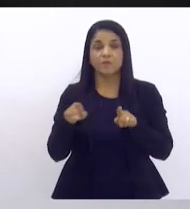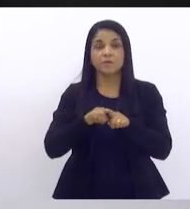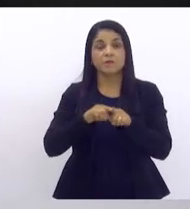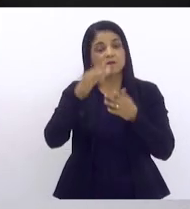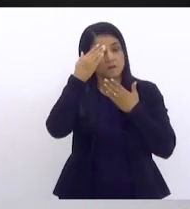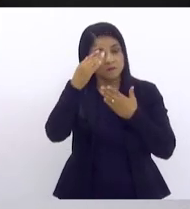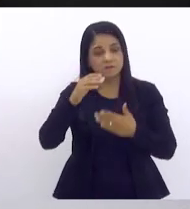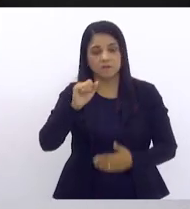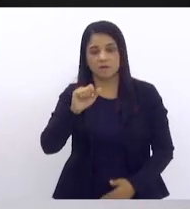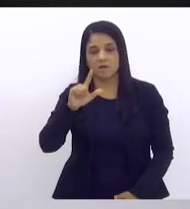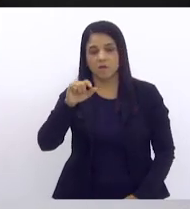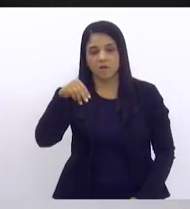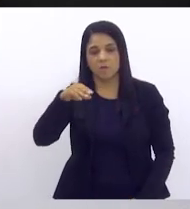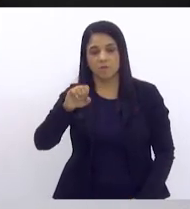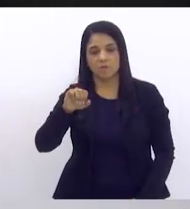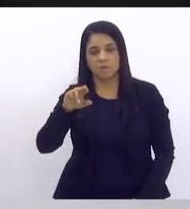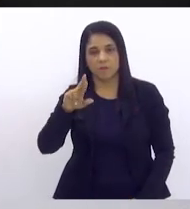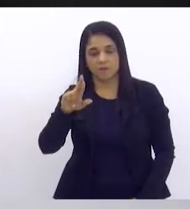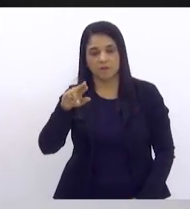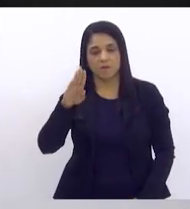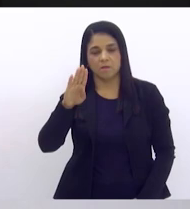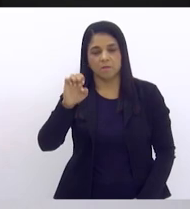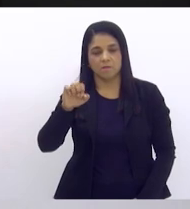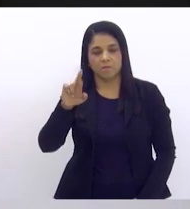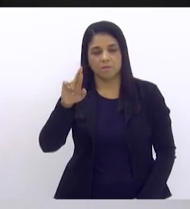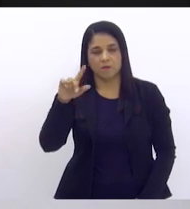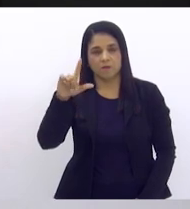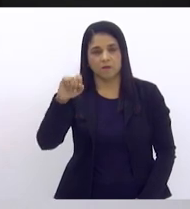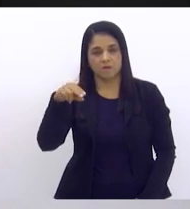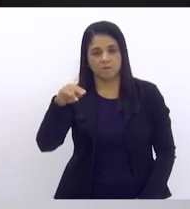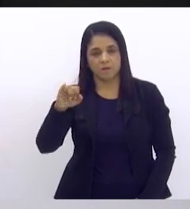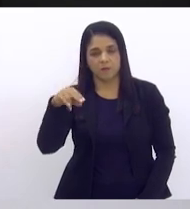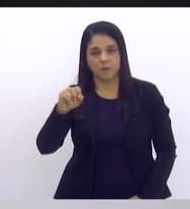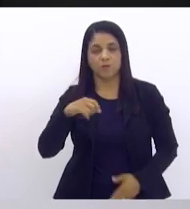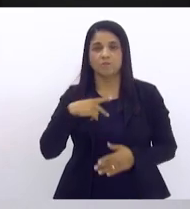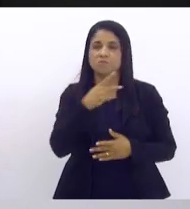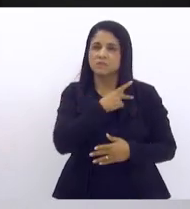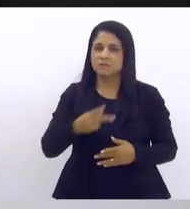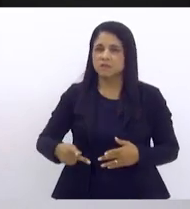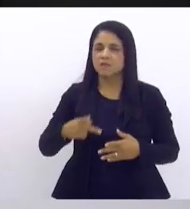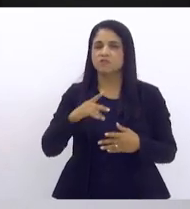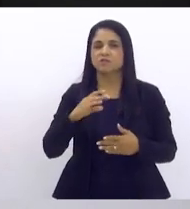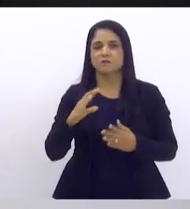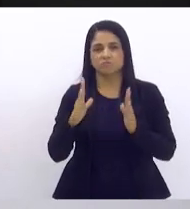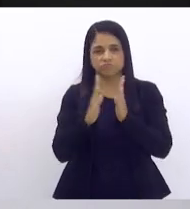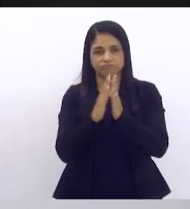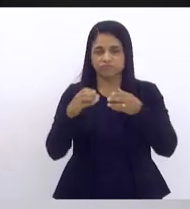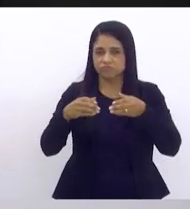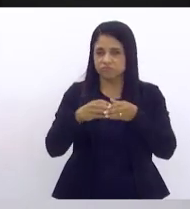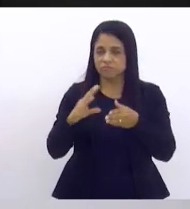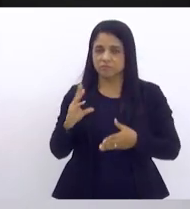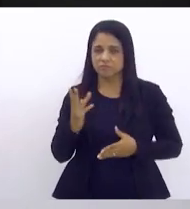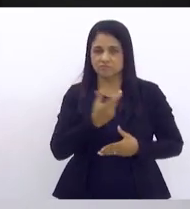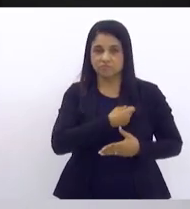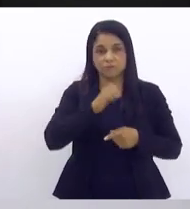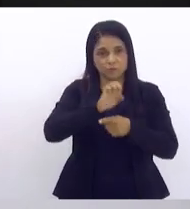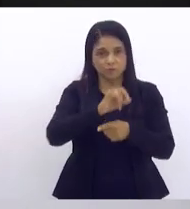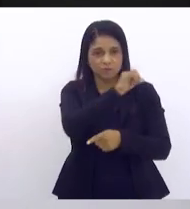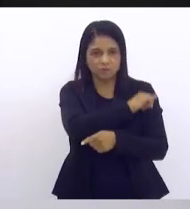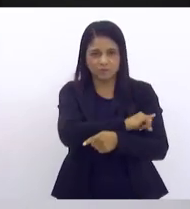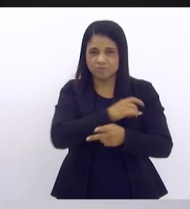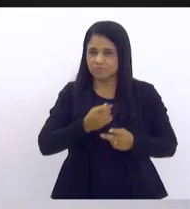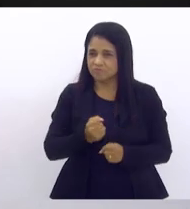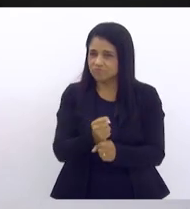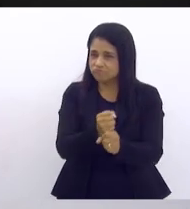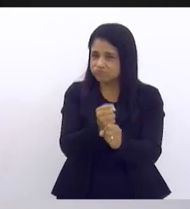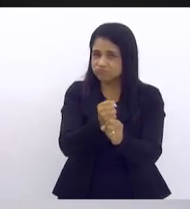Belarmino. Obrigado, Almir, pela tua presença conosco. Foi presidente da Renovação Carismática no Estado do Rio durante muito tempo. Uma alegria